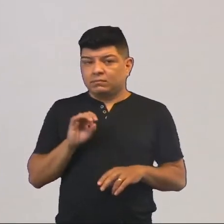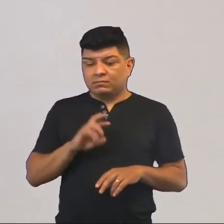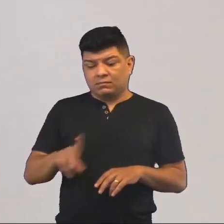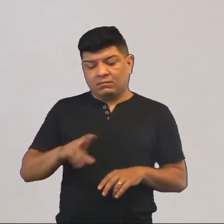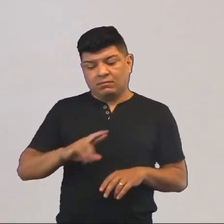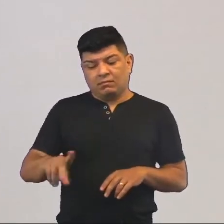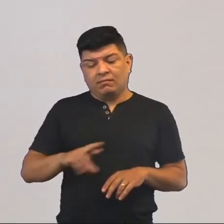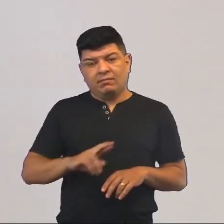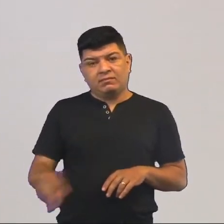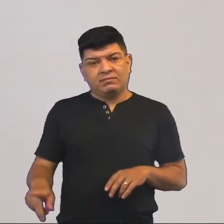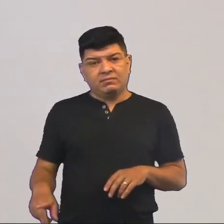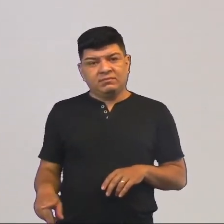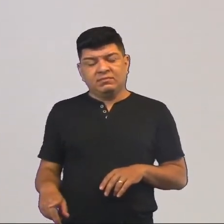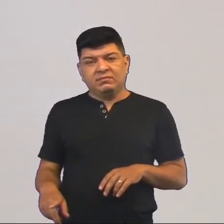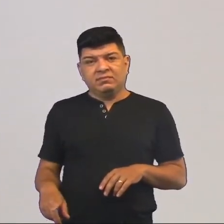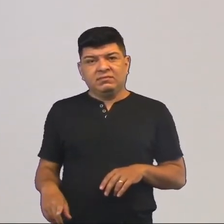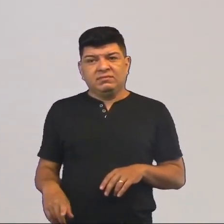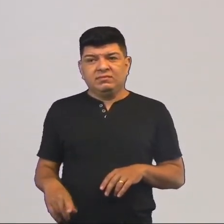somente